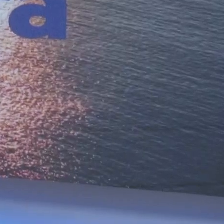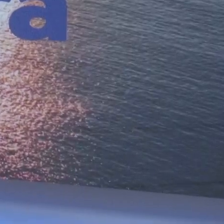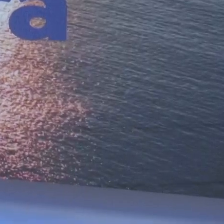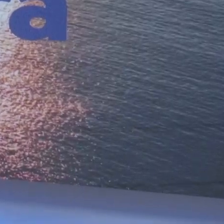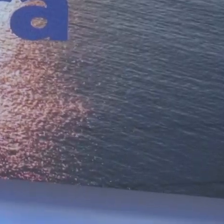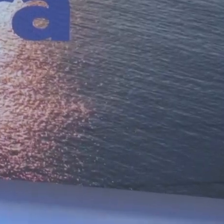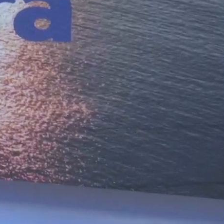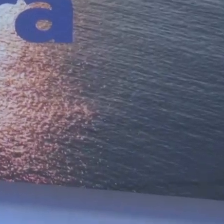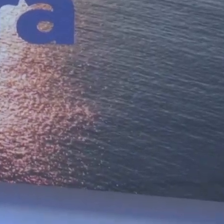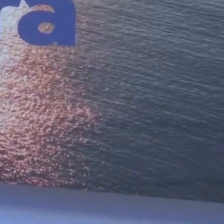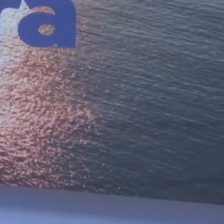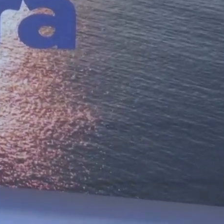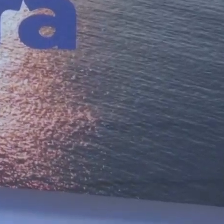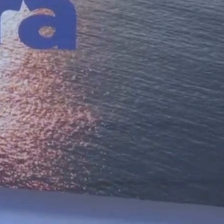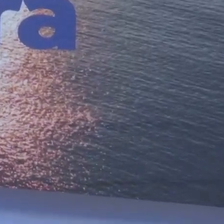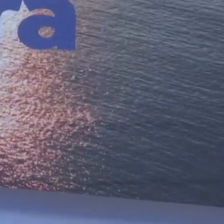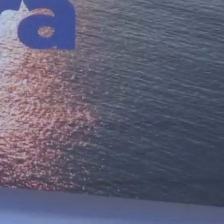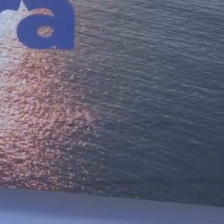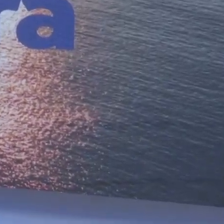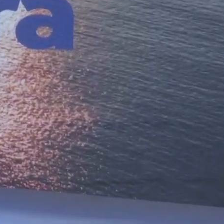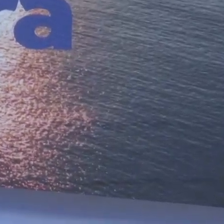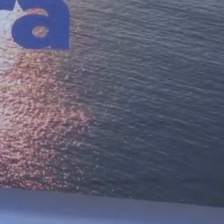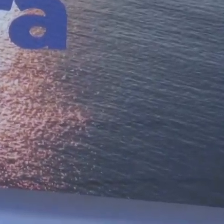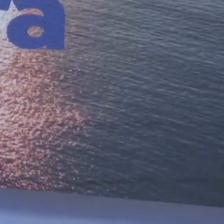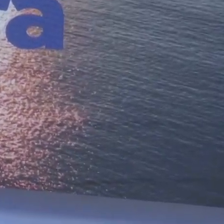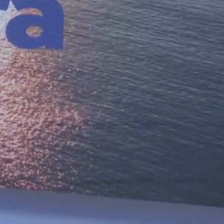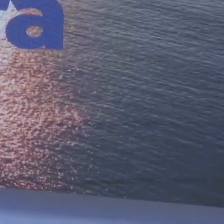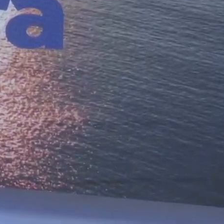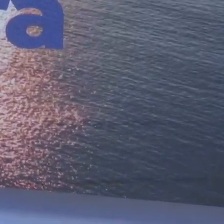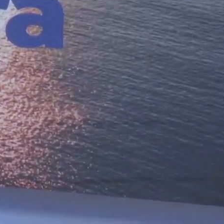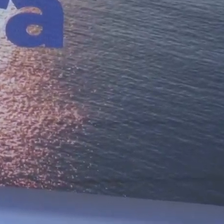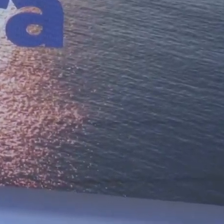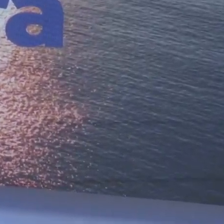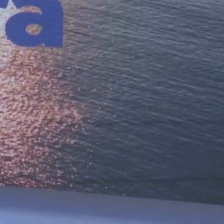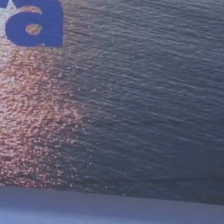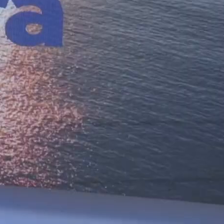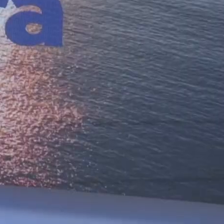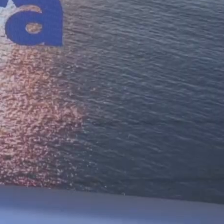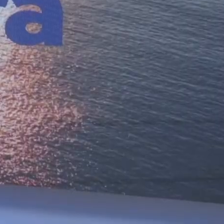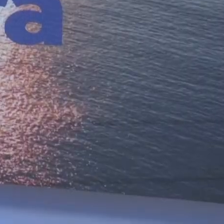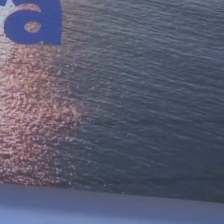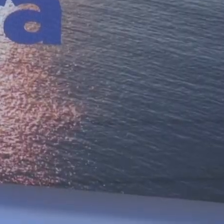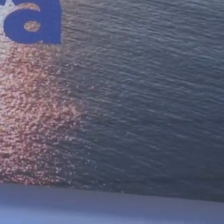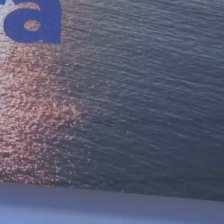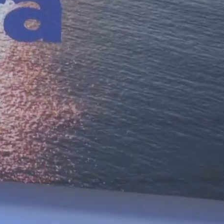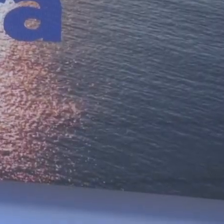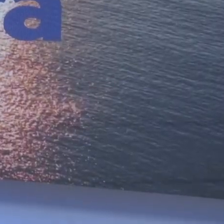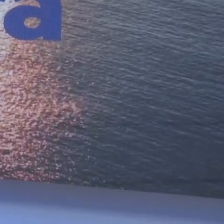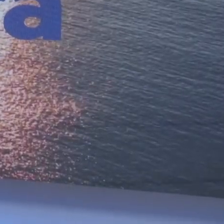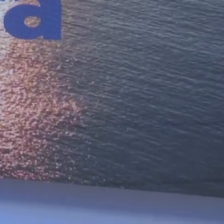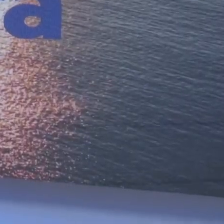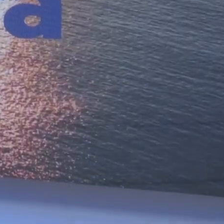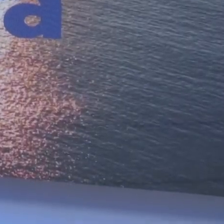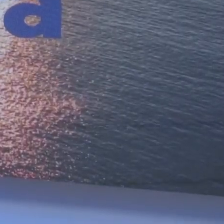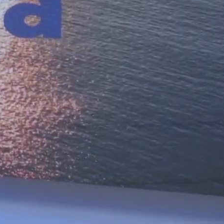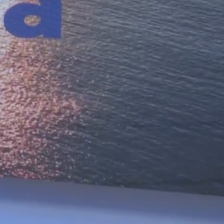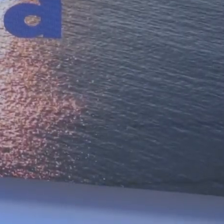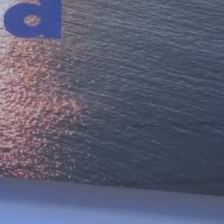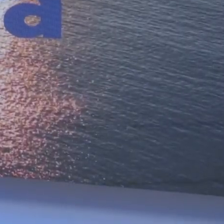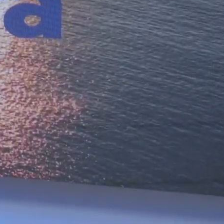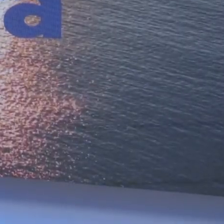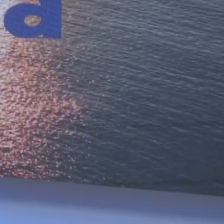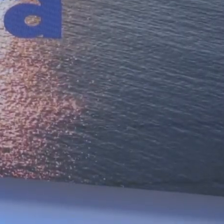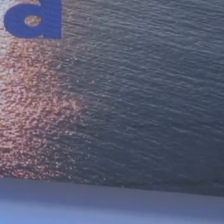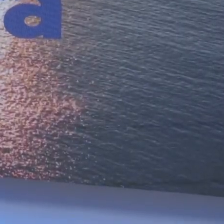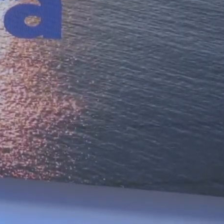De volta com Fortaleza agora e o assunto é saúde. As hérnias são problemas, bem comuns